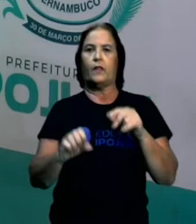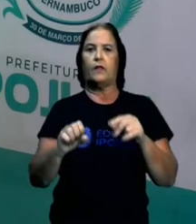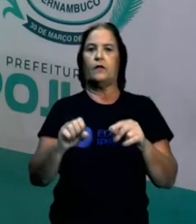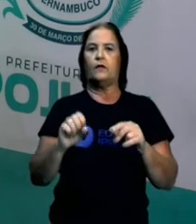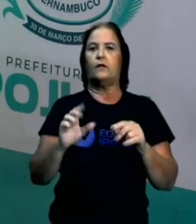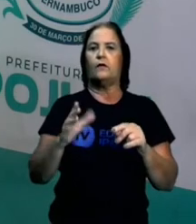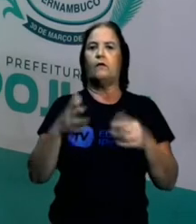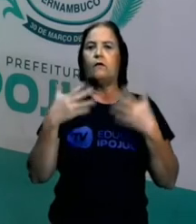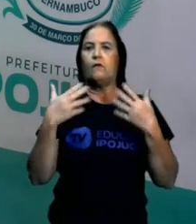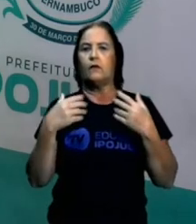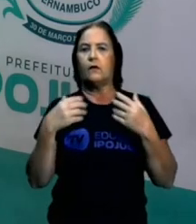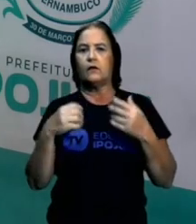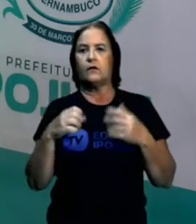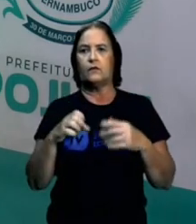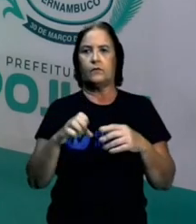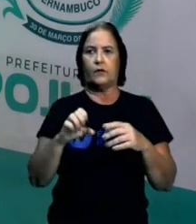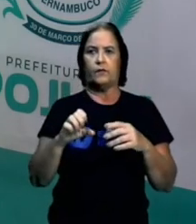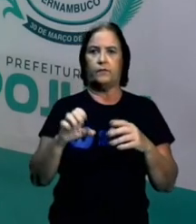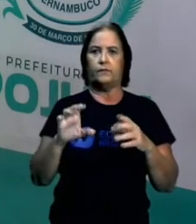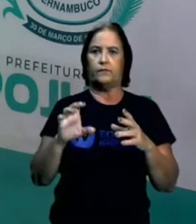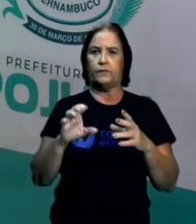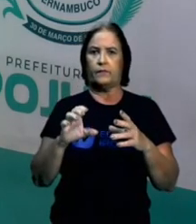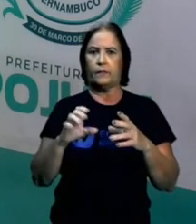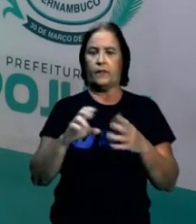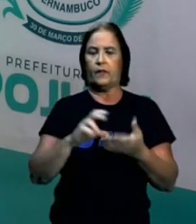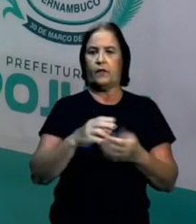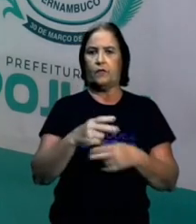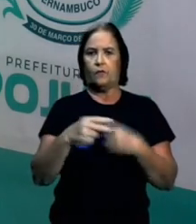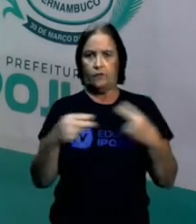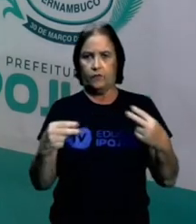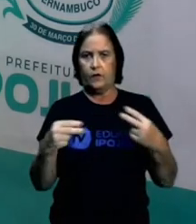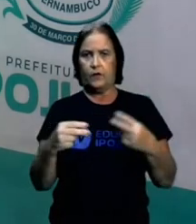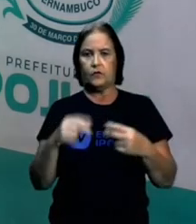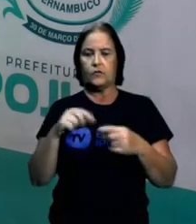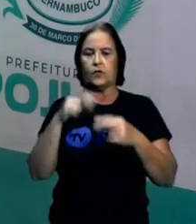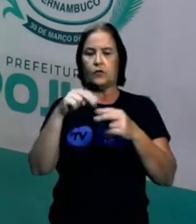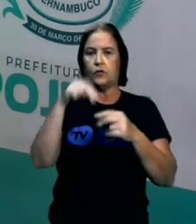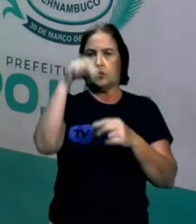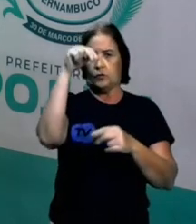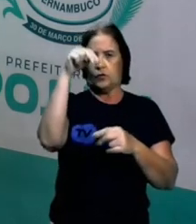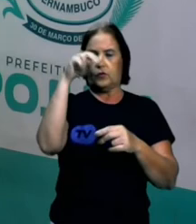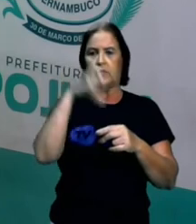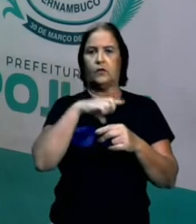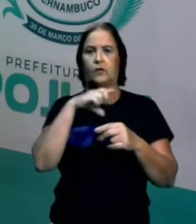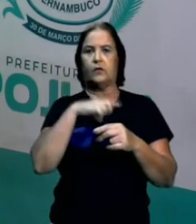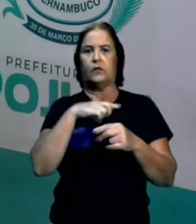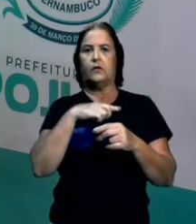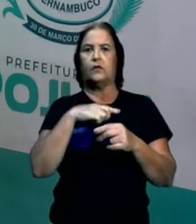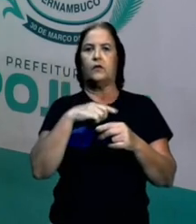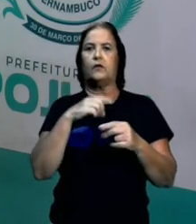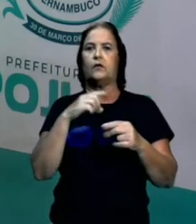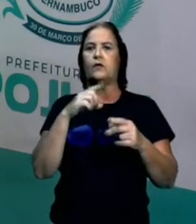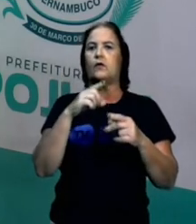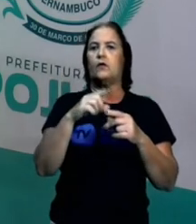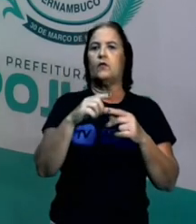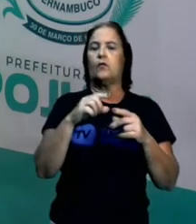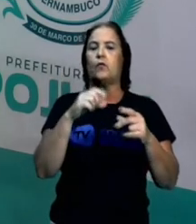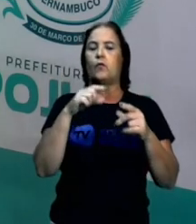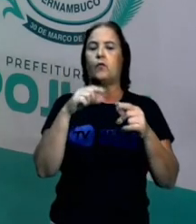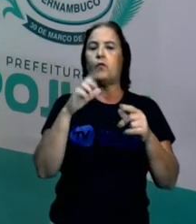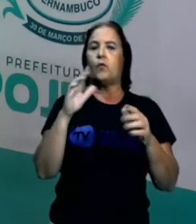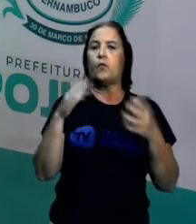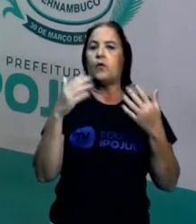o clima tropical. Já na América do Norte, lá em cima, a gente tem a interferência do clima